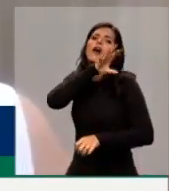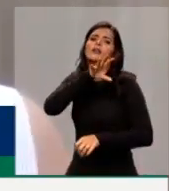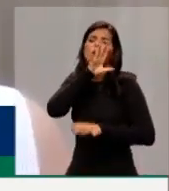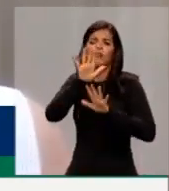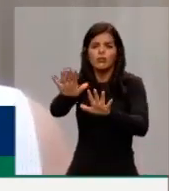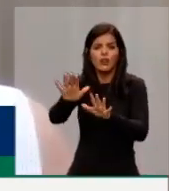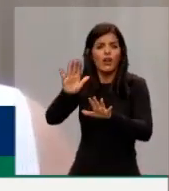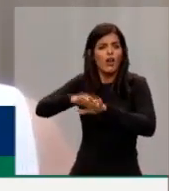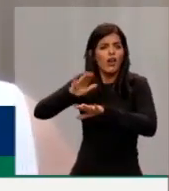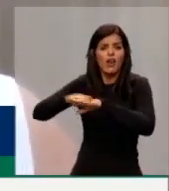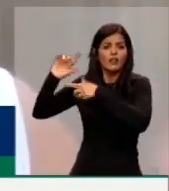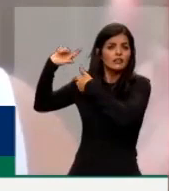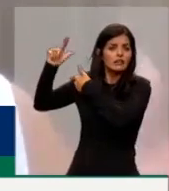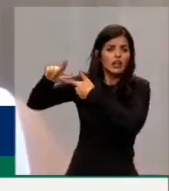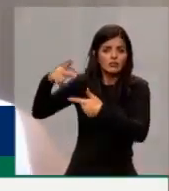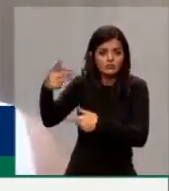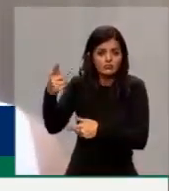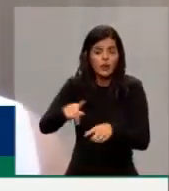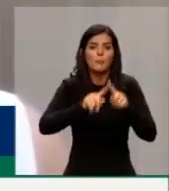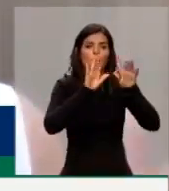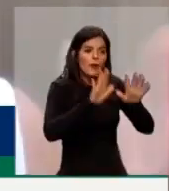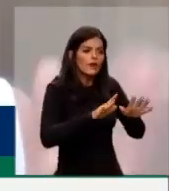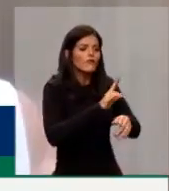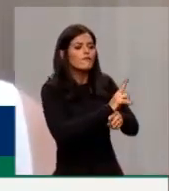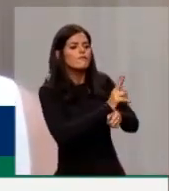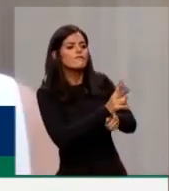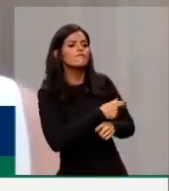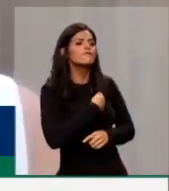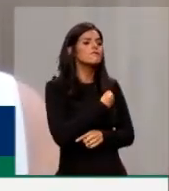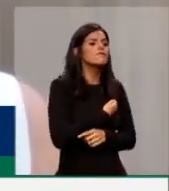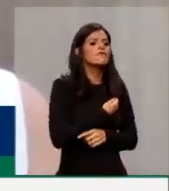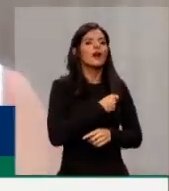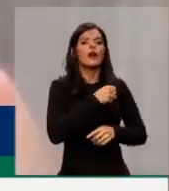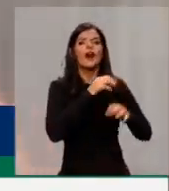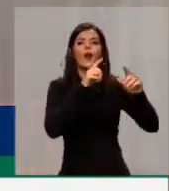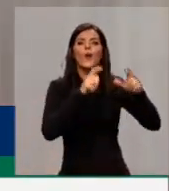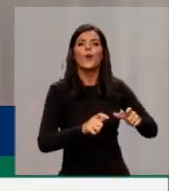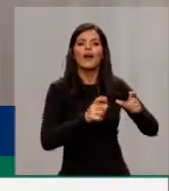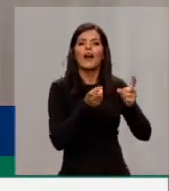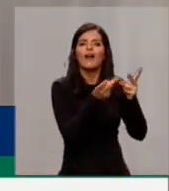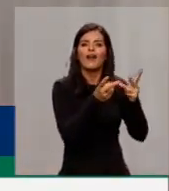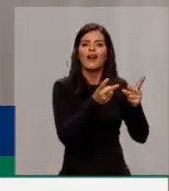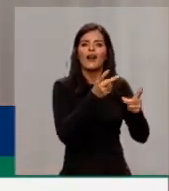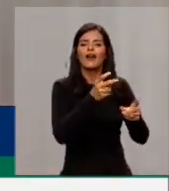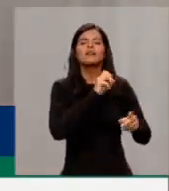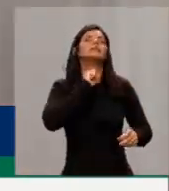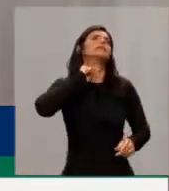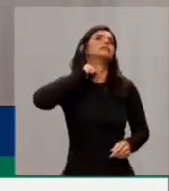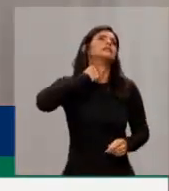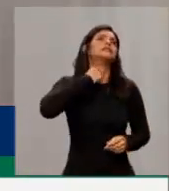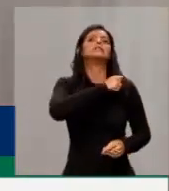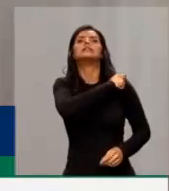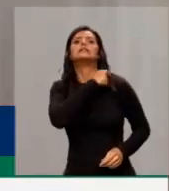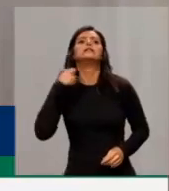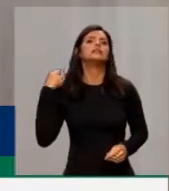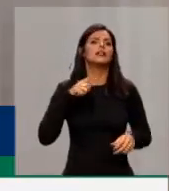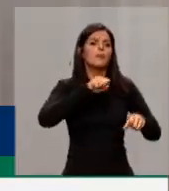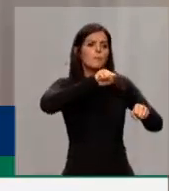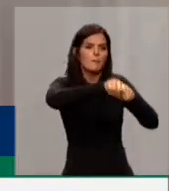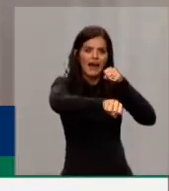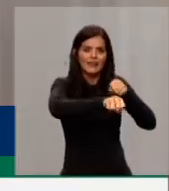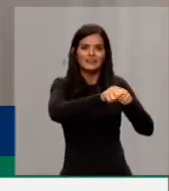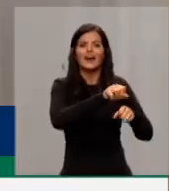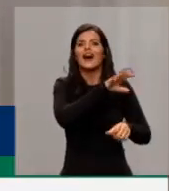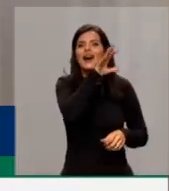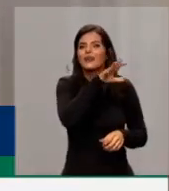realmente fiscalizar os frigoríficos, mas sim para proteger a saúde do trabalhador que está no frigorífico, que é mulher negra,